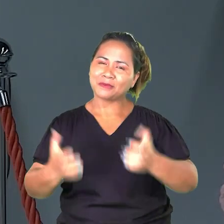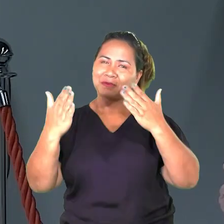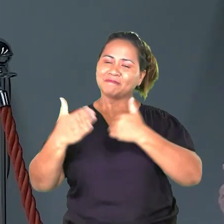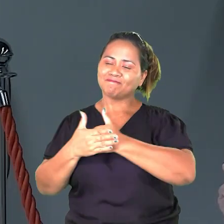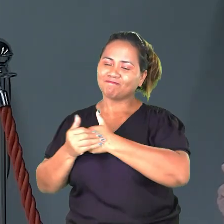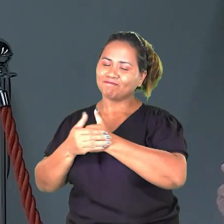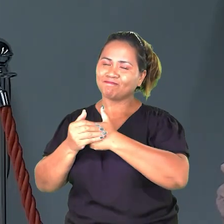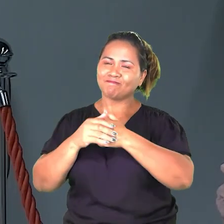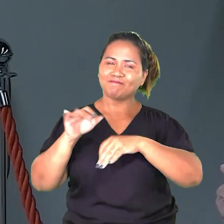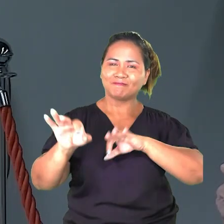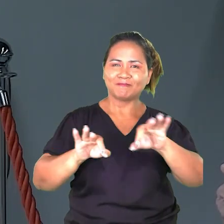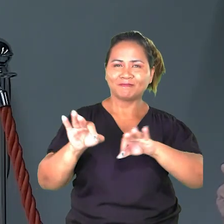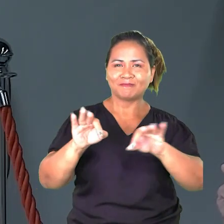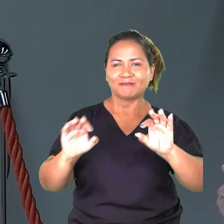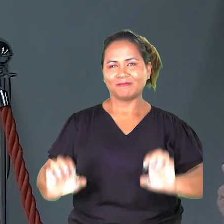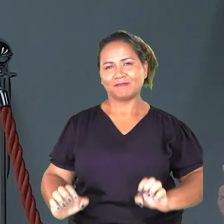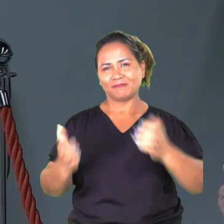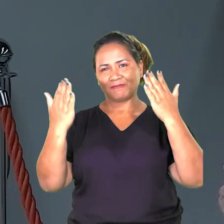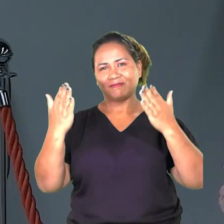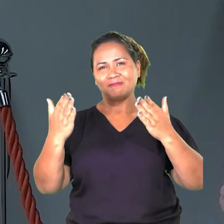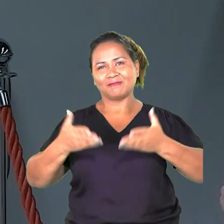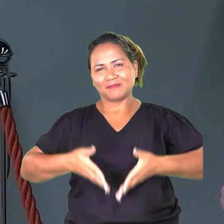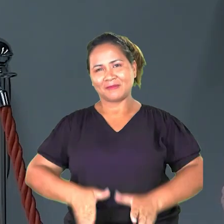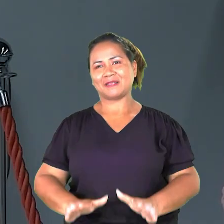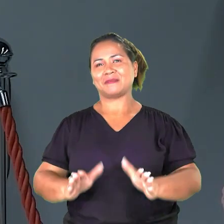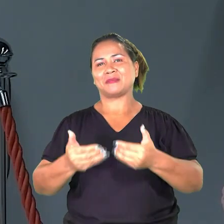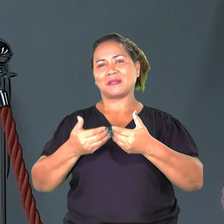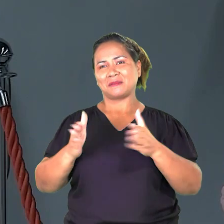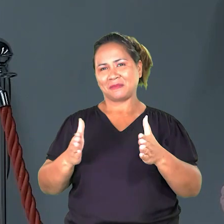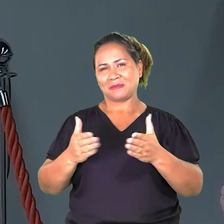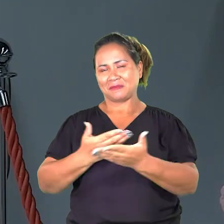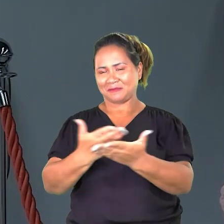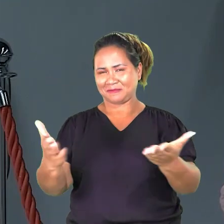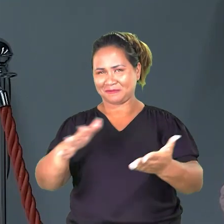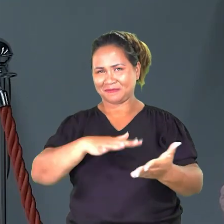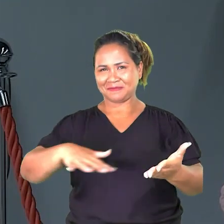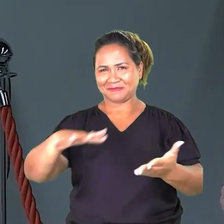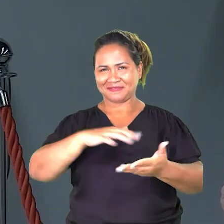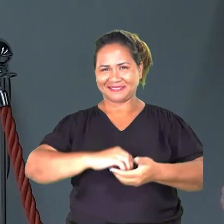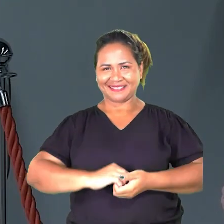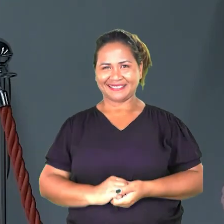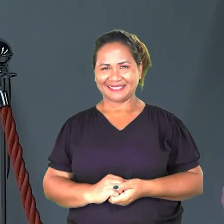que carinhosamente foi preparada para celebrar o nascimento desse espaço.